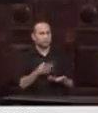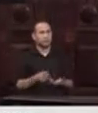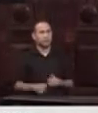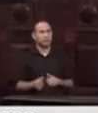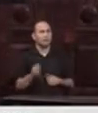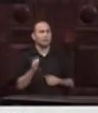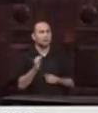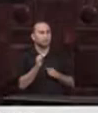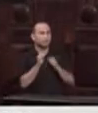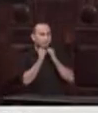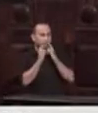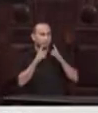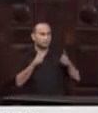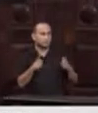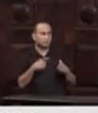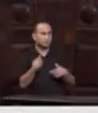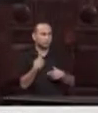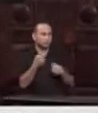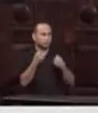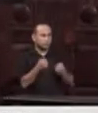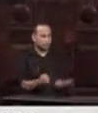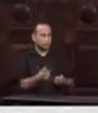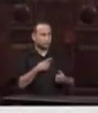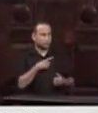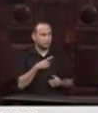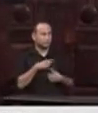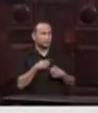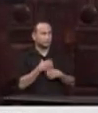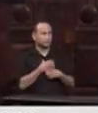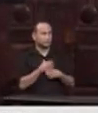Tiradentes, para que nós possamos tratar de um grande risco